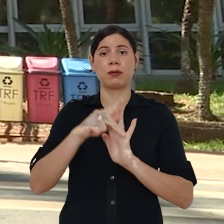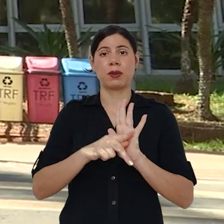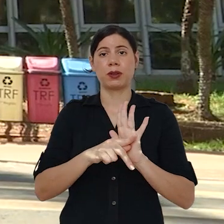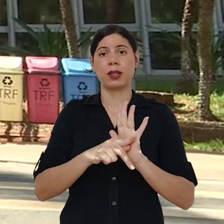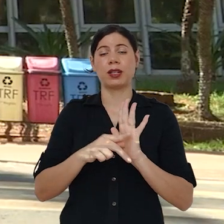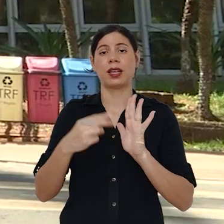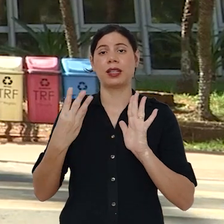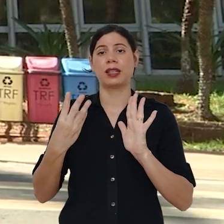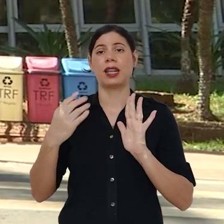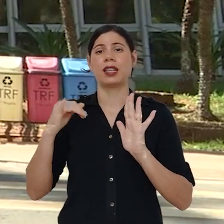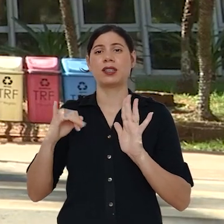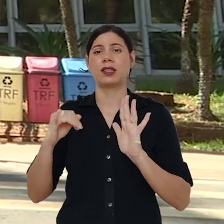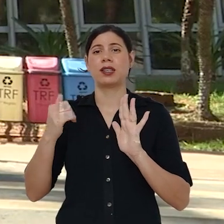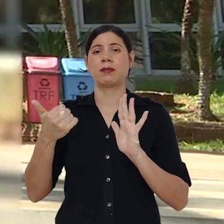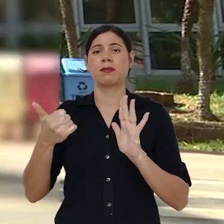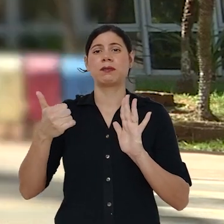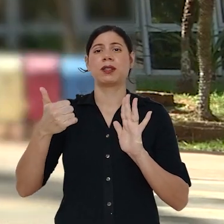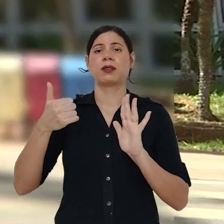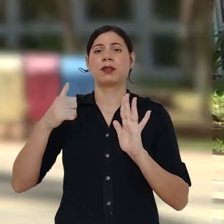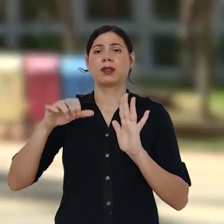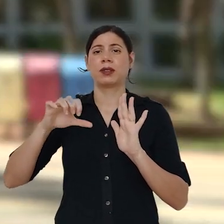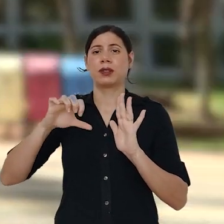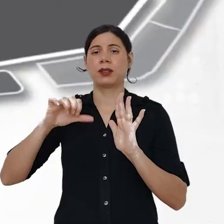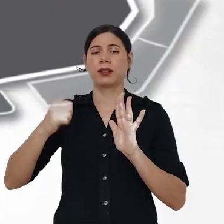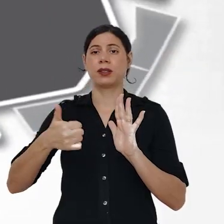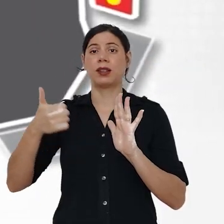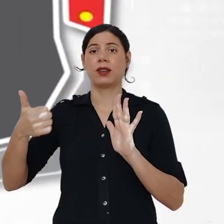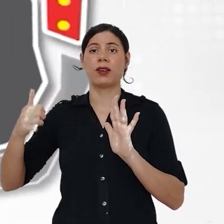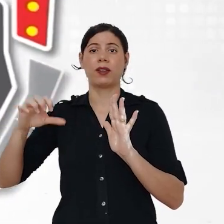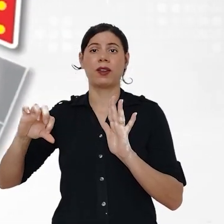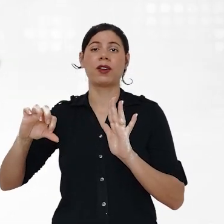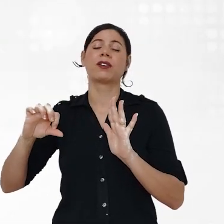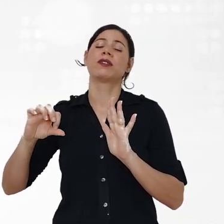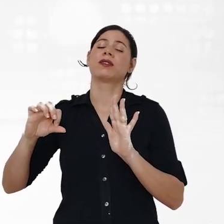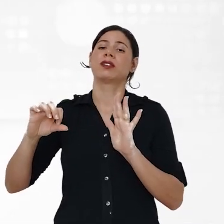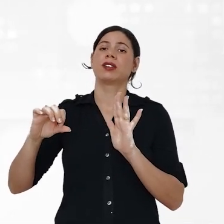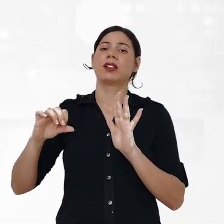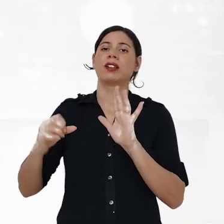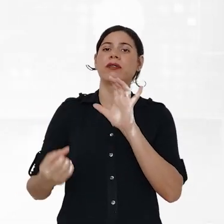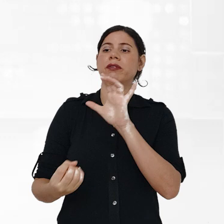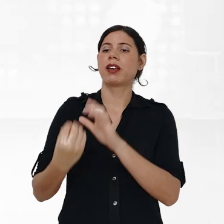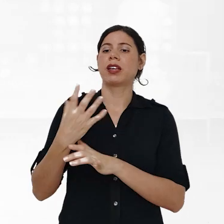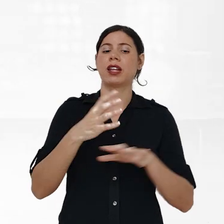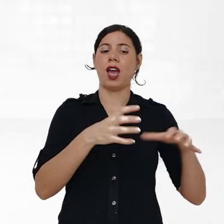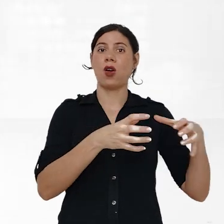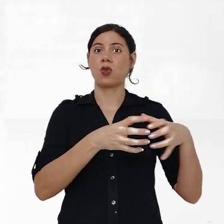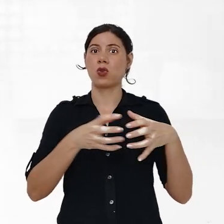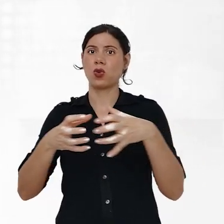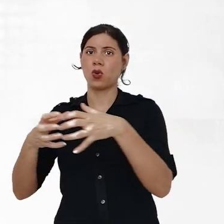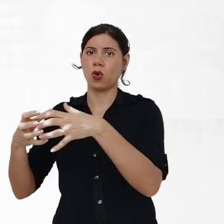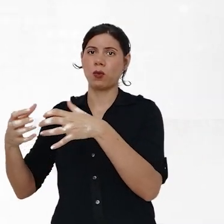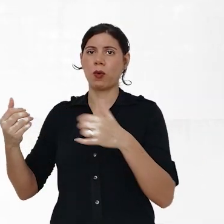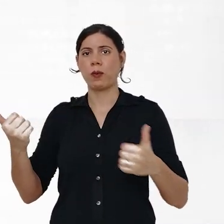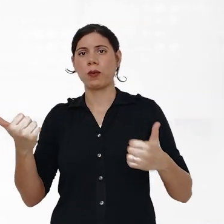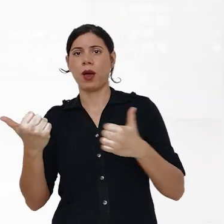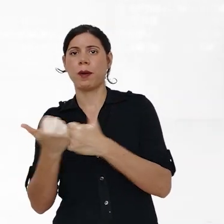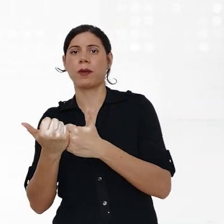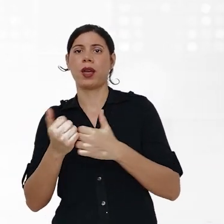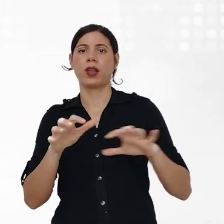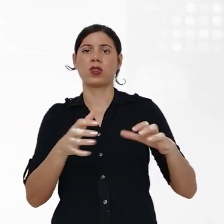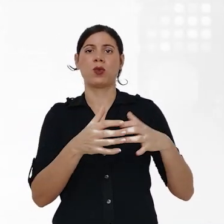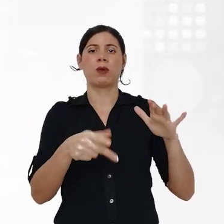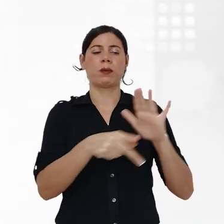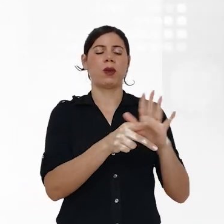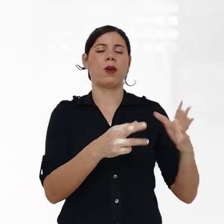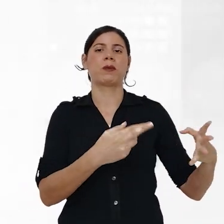Presi 1199 de 2023 instituiu núcleos que funcionarão como unidades adjuntas em apoio às